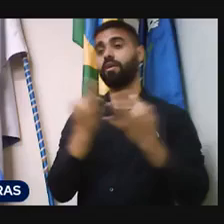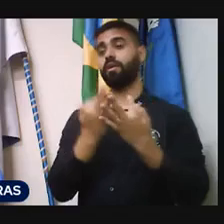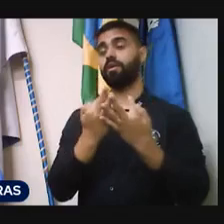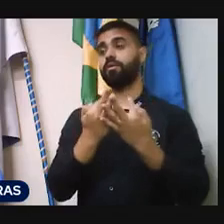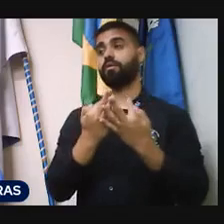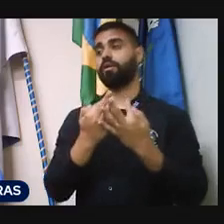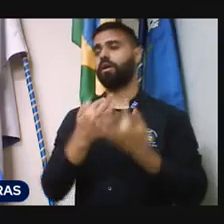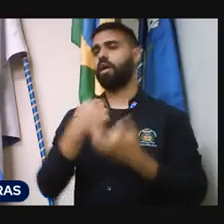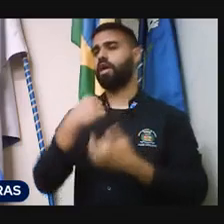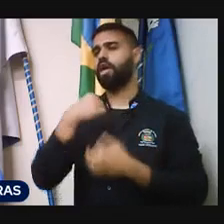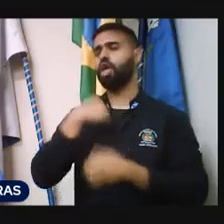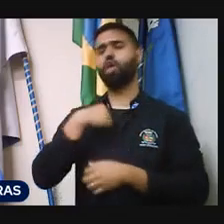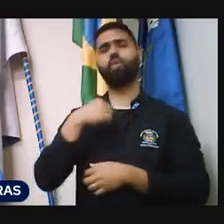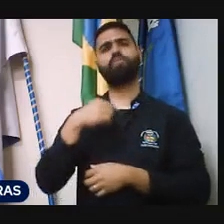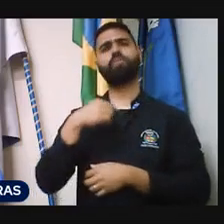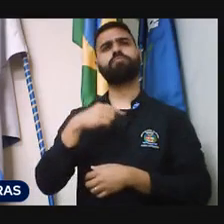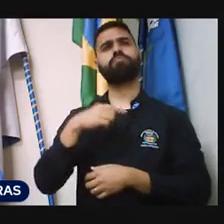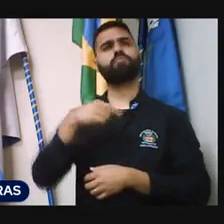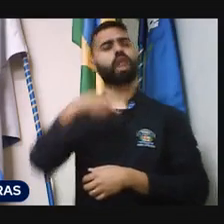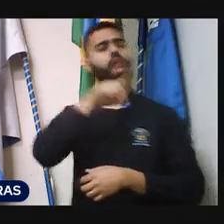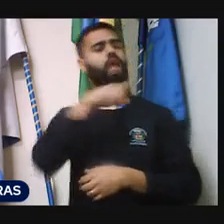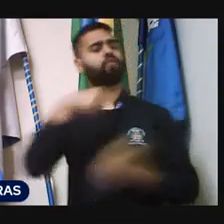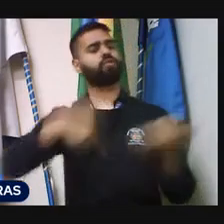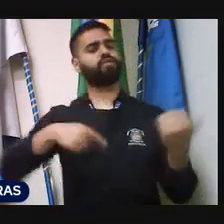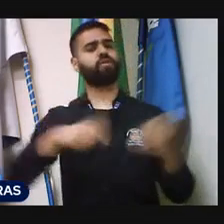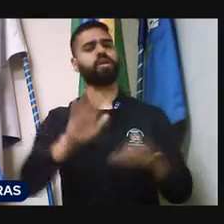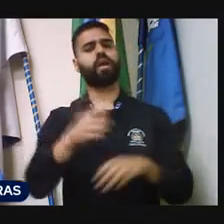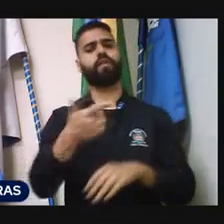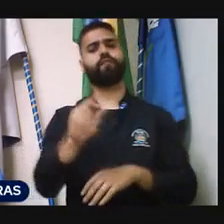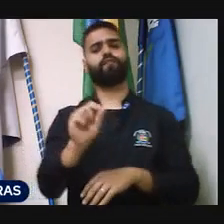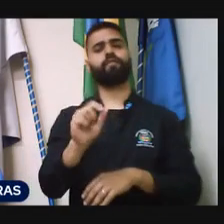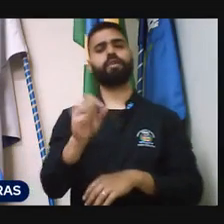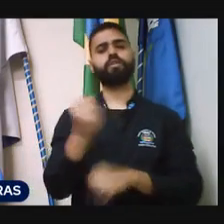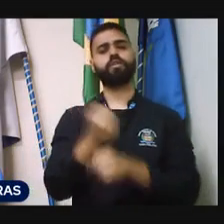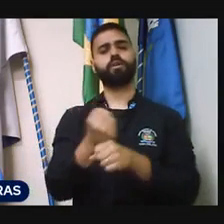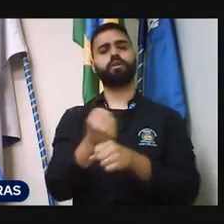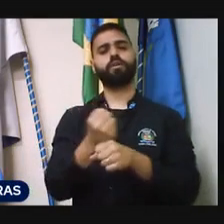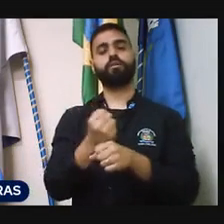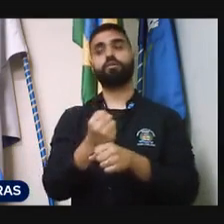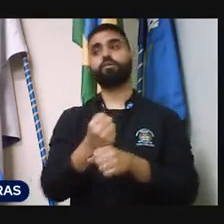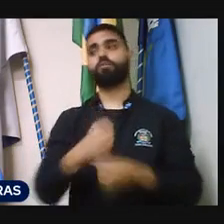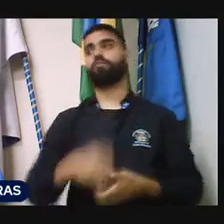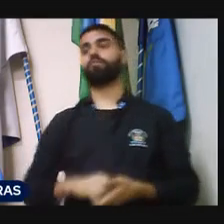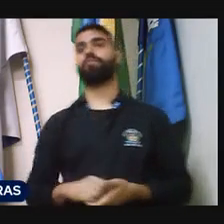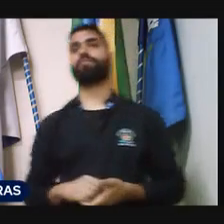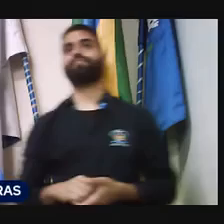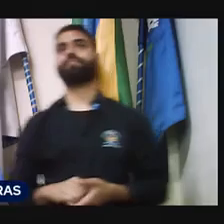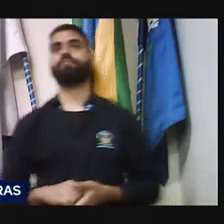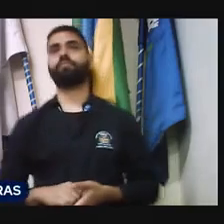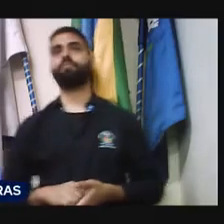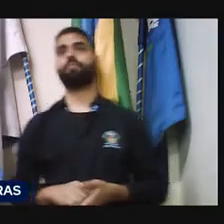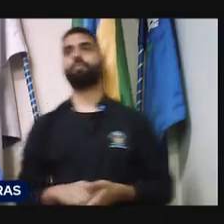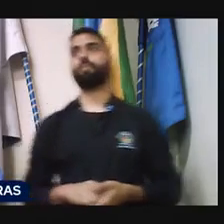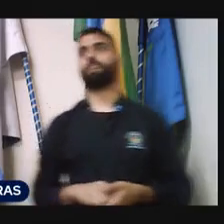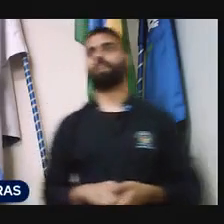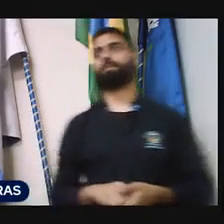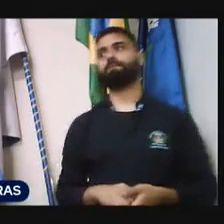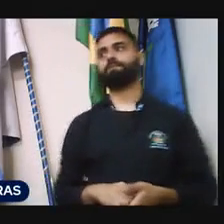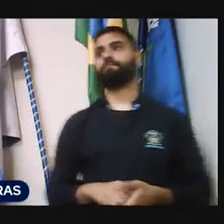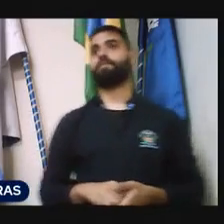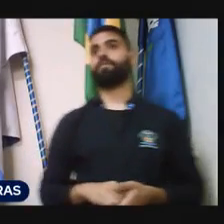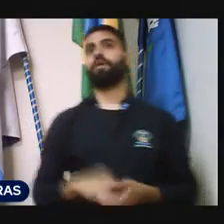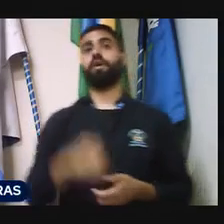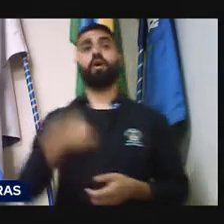eu tô no distrito há 20 anos em tendo muita das vezes a